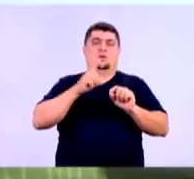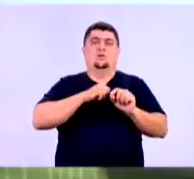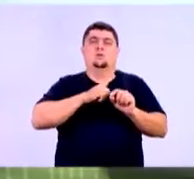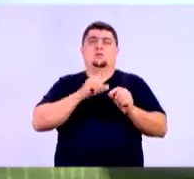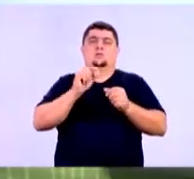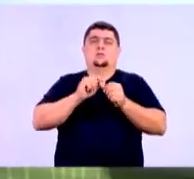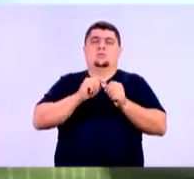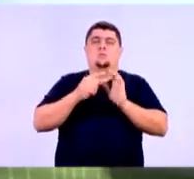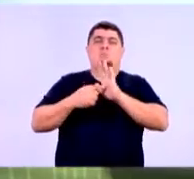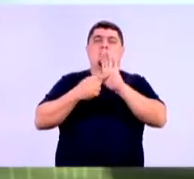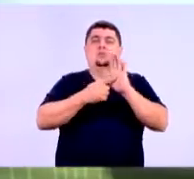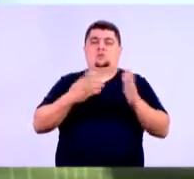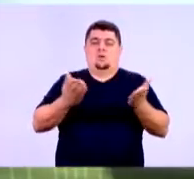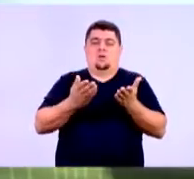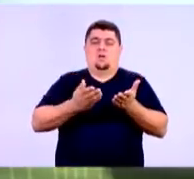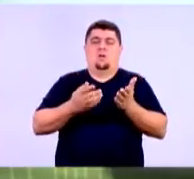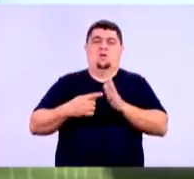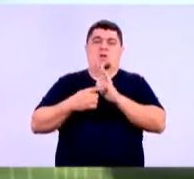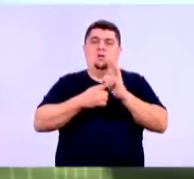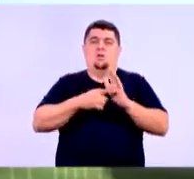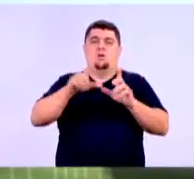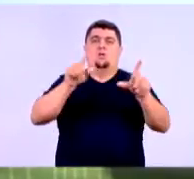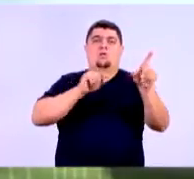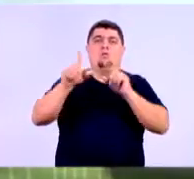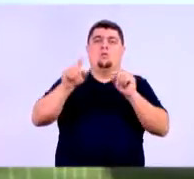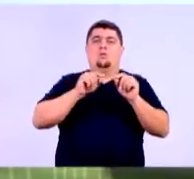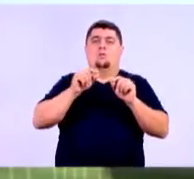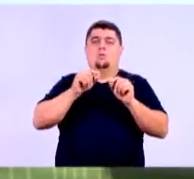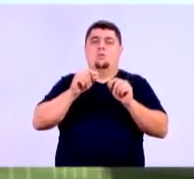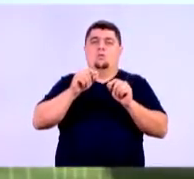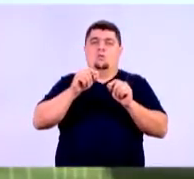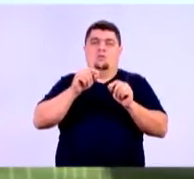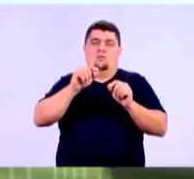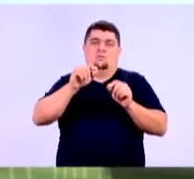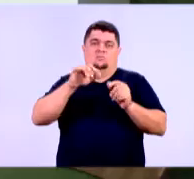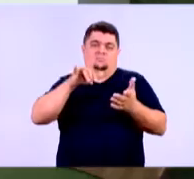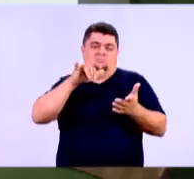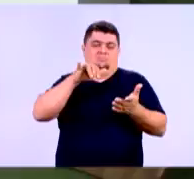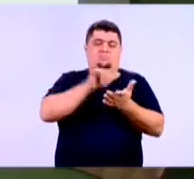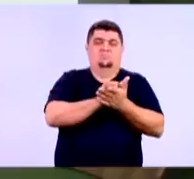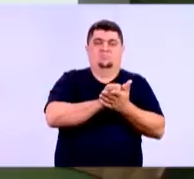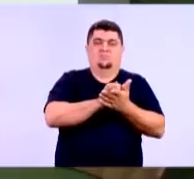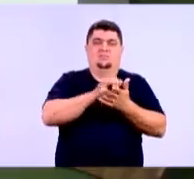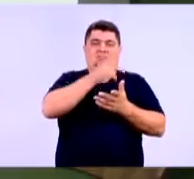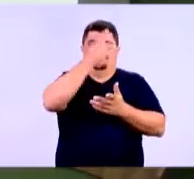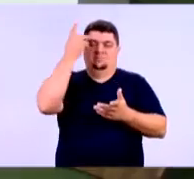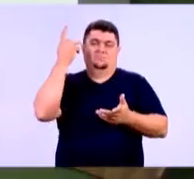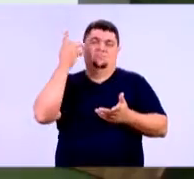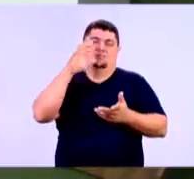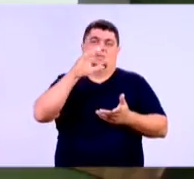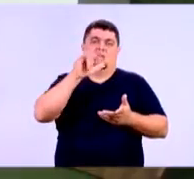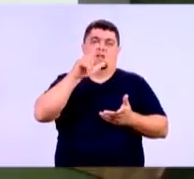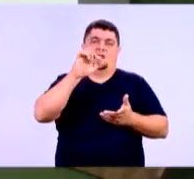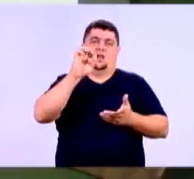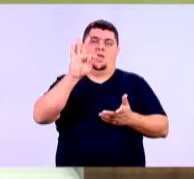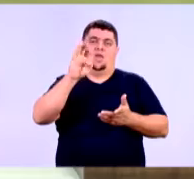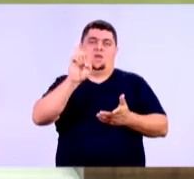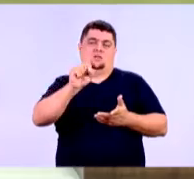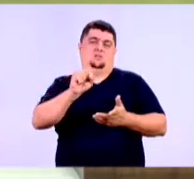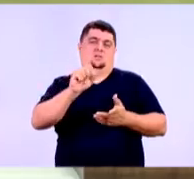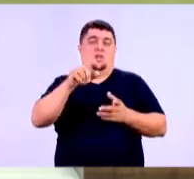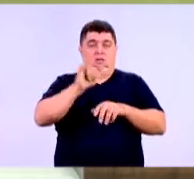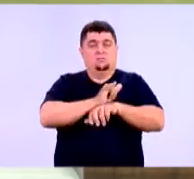vamos apresentar na aula de hoje a opção da gestão por cadastro de clientes, né, professor? Exatamente, é uma